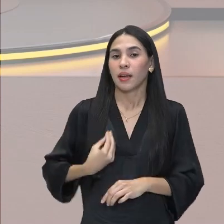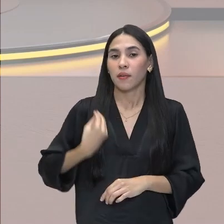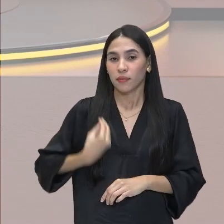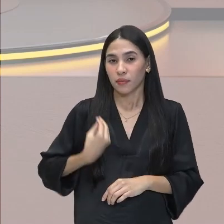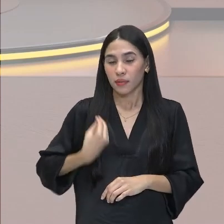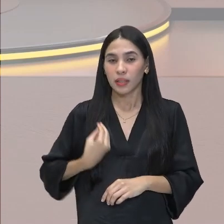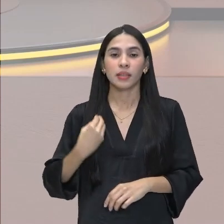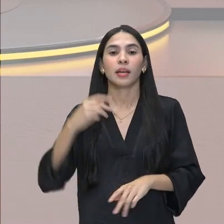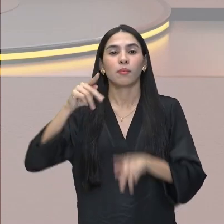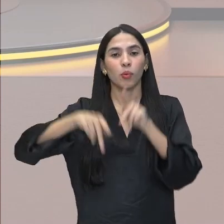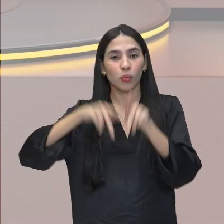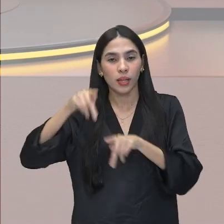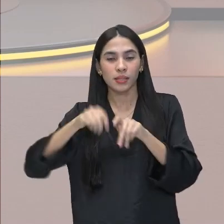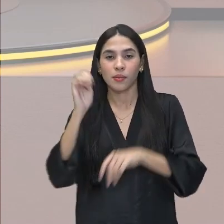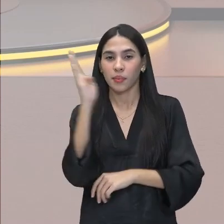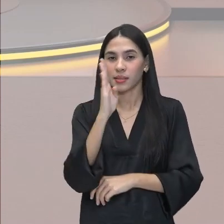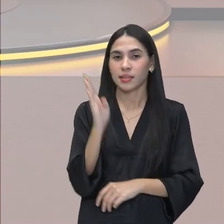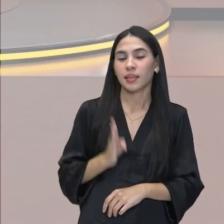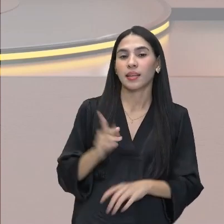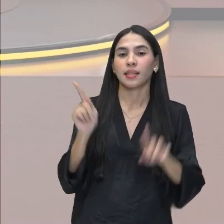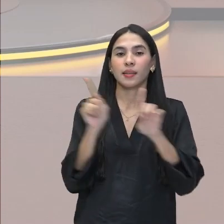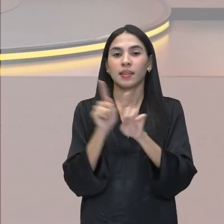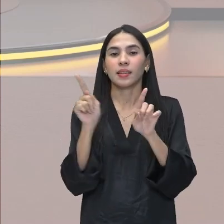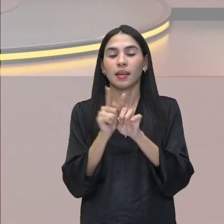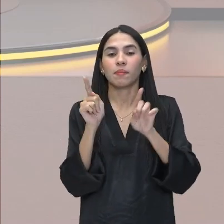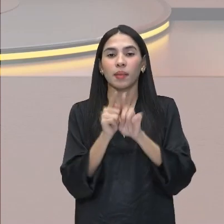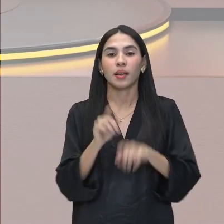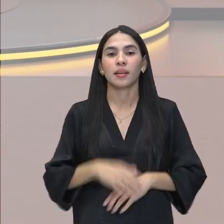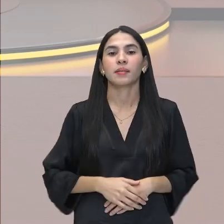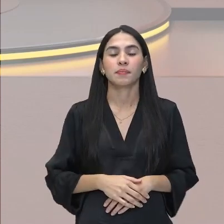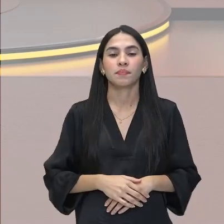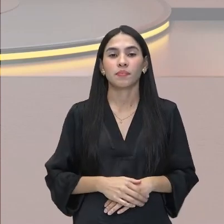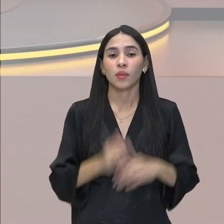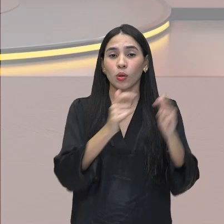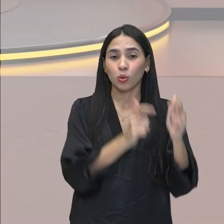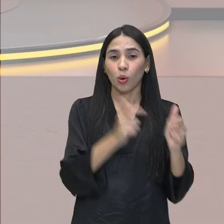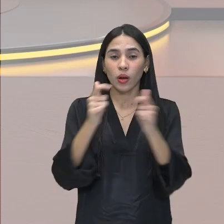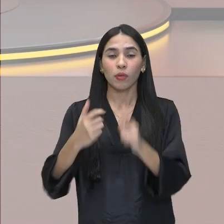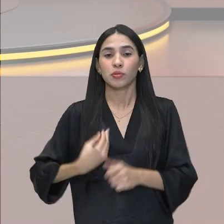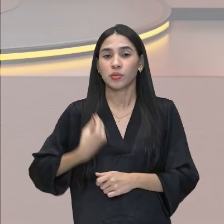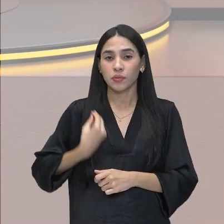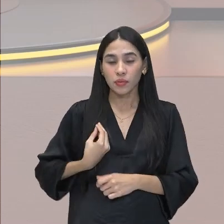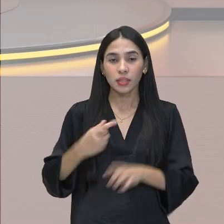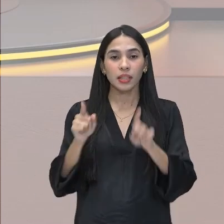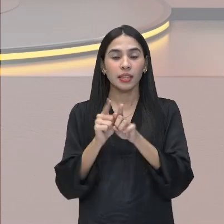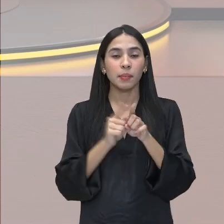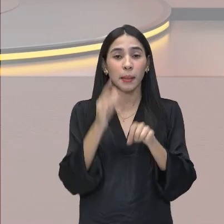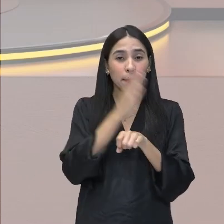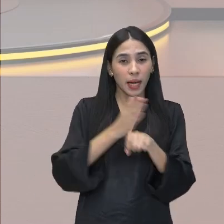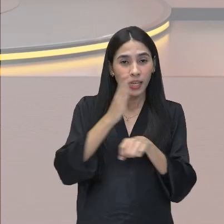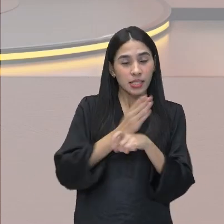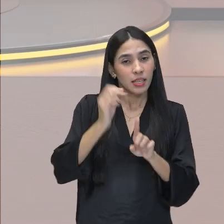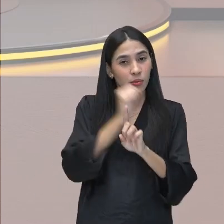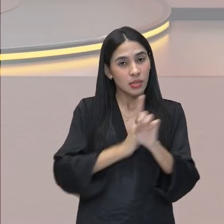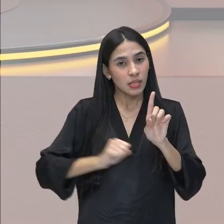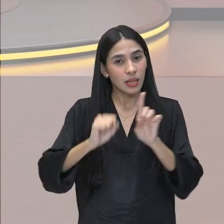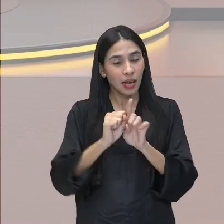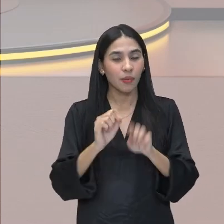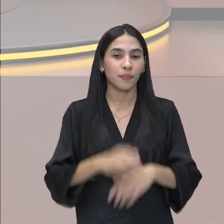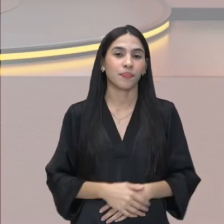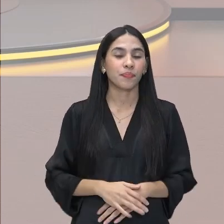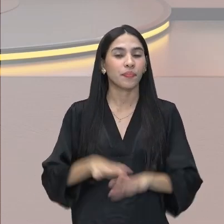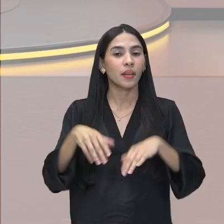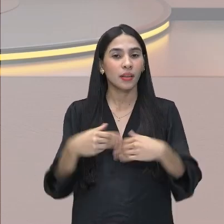nós brasileiros, as nossas condições de habitação e a nossa dinâmica social. Então, para início